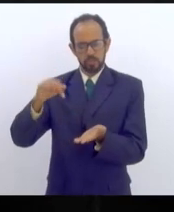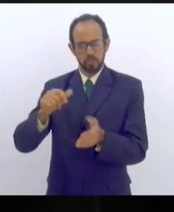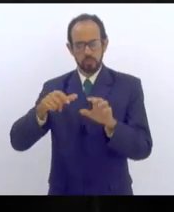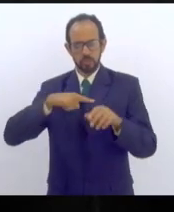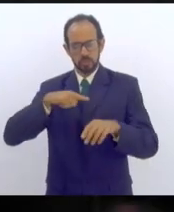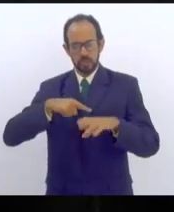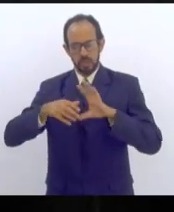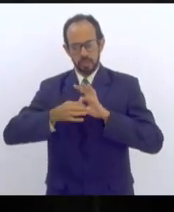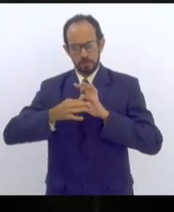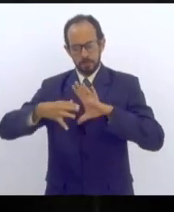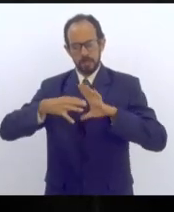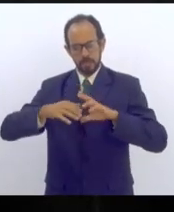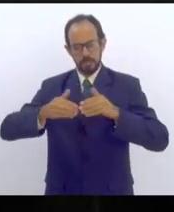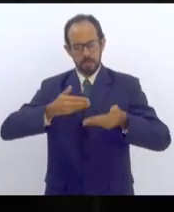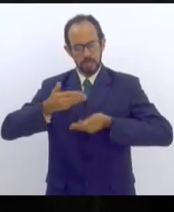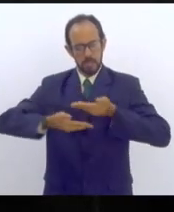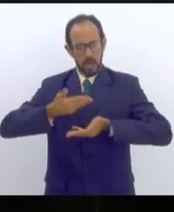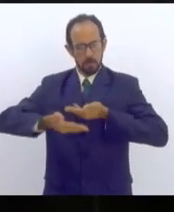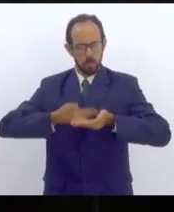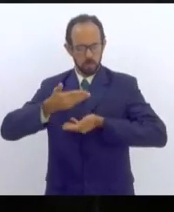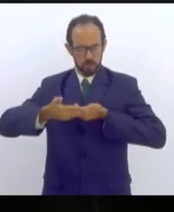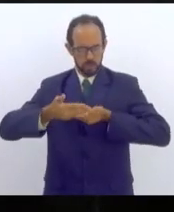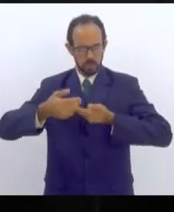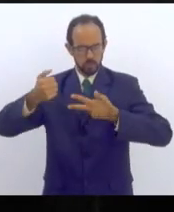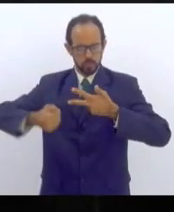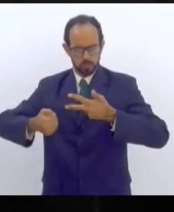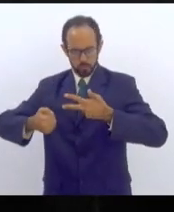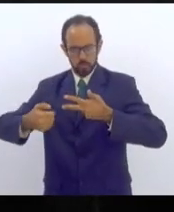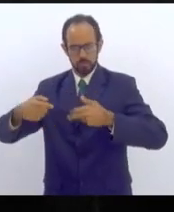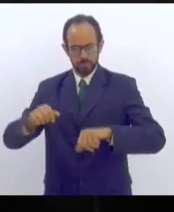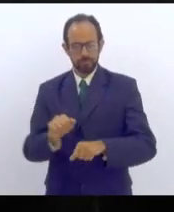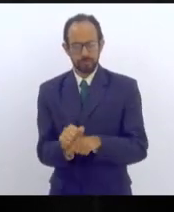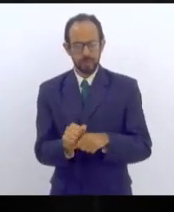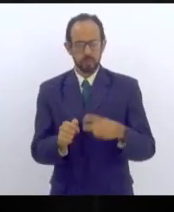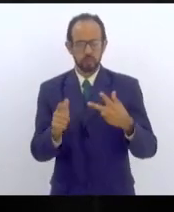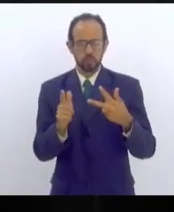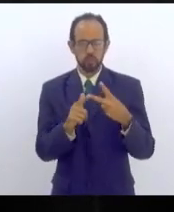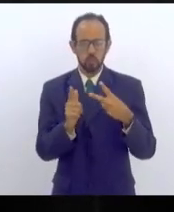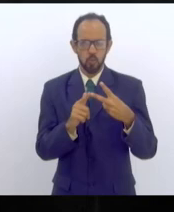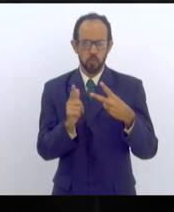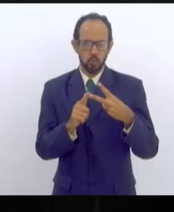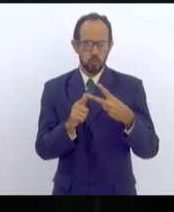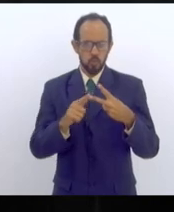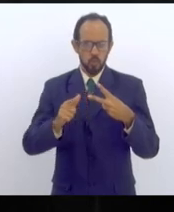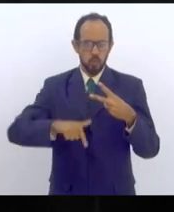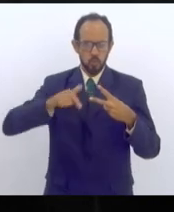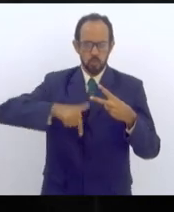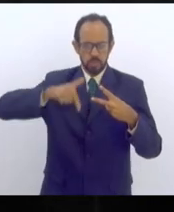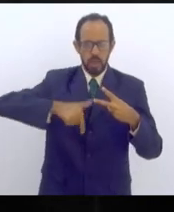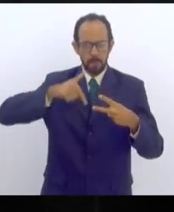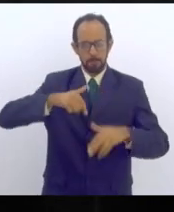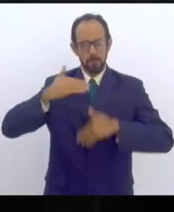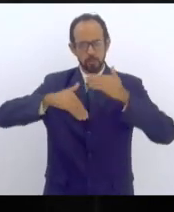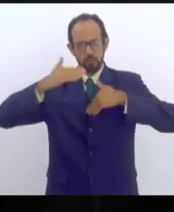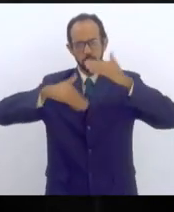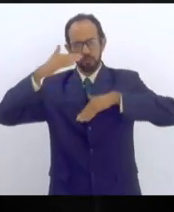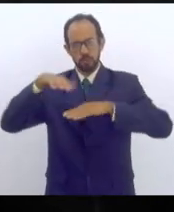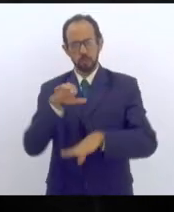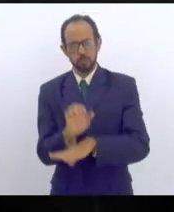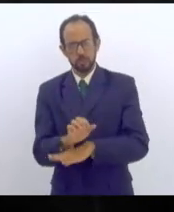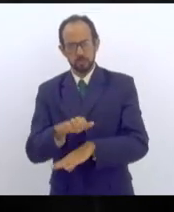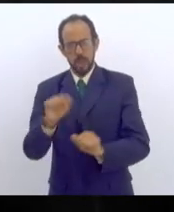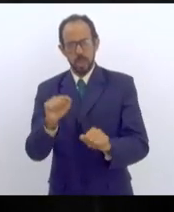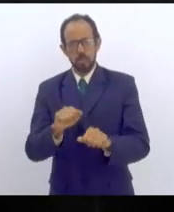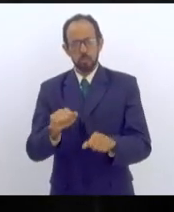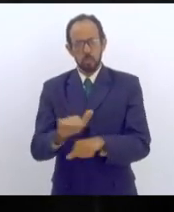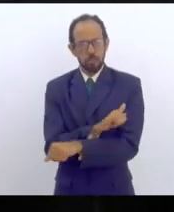e harmonia entre os poderes constituídos. 2. Lutar pelo desenvolvimento do Estado através de um